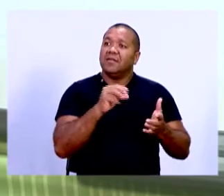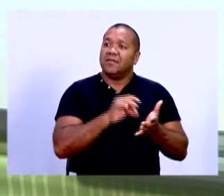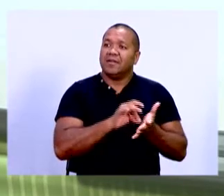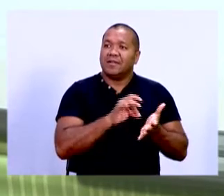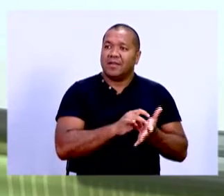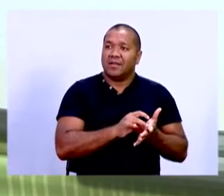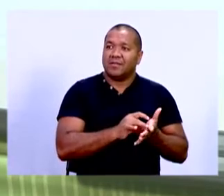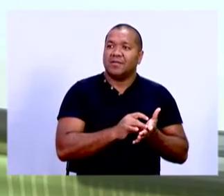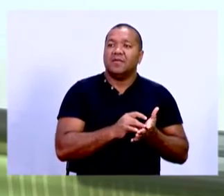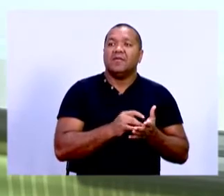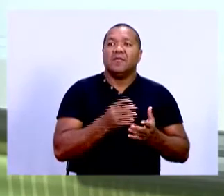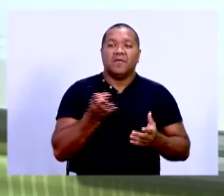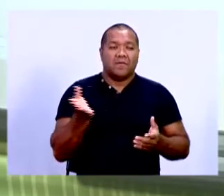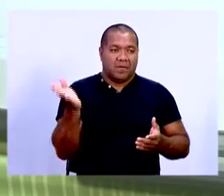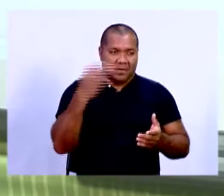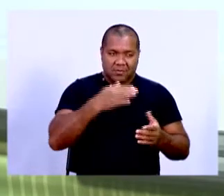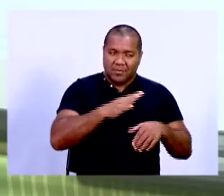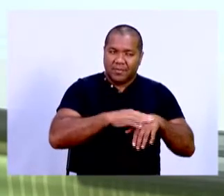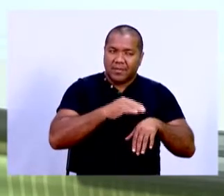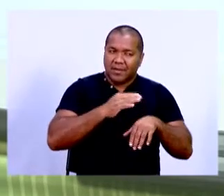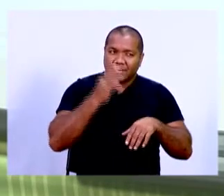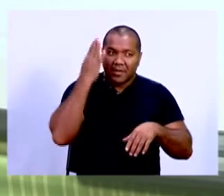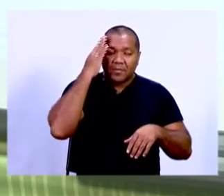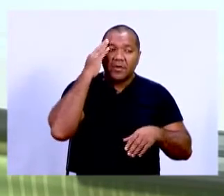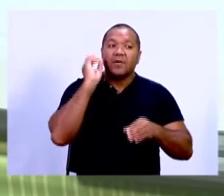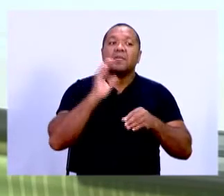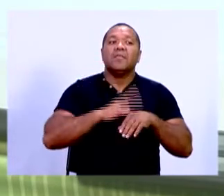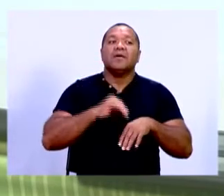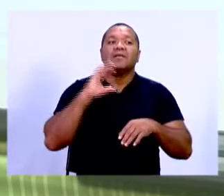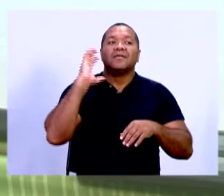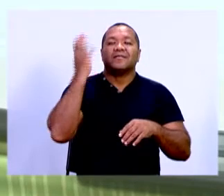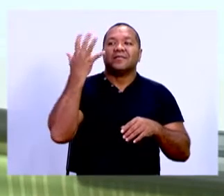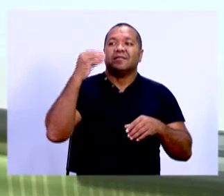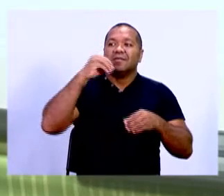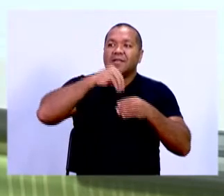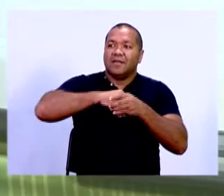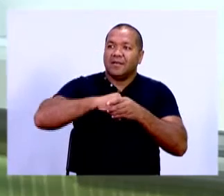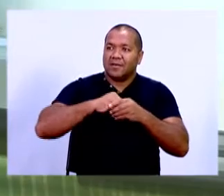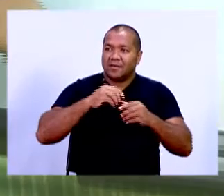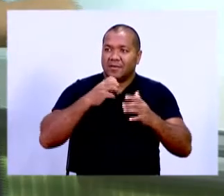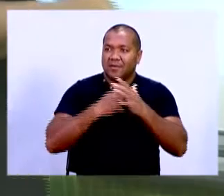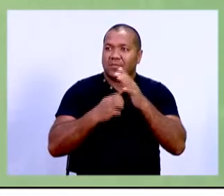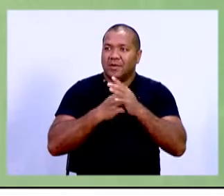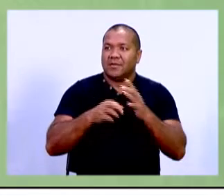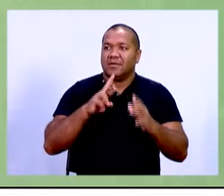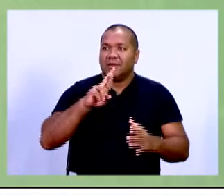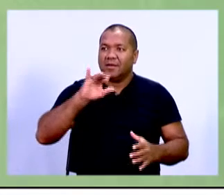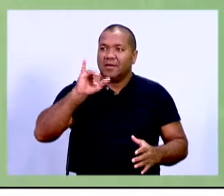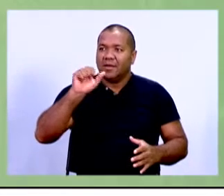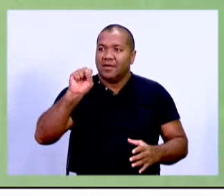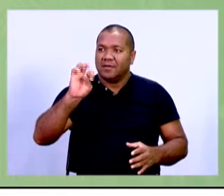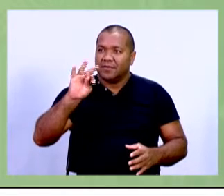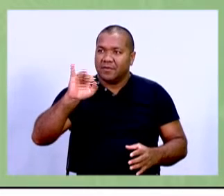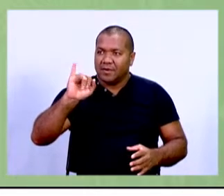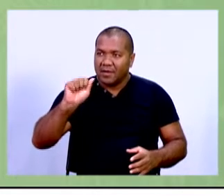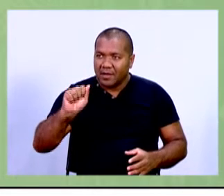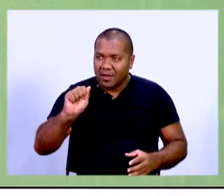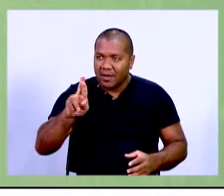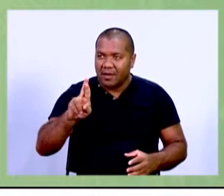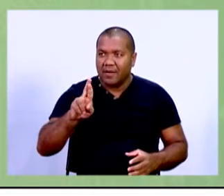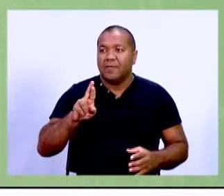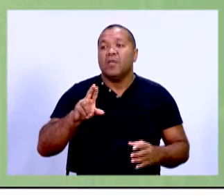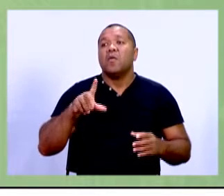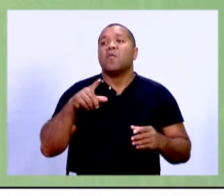Então, vamos mais saber o que mais está acontecendo dentro da empresa do Resfriar. Quais os